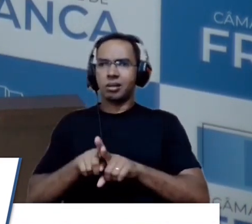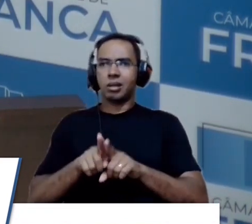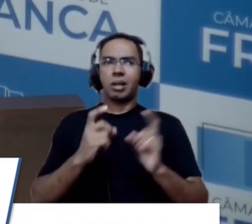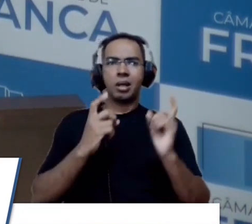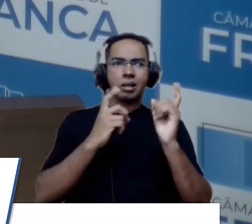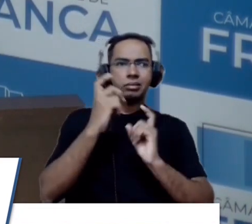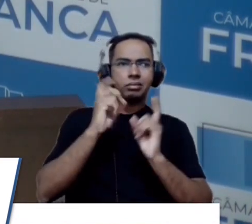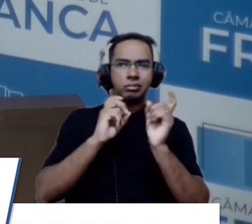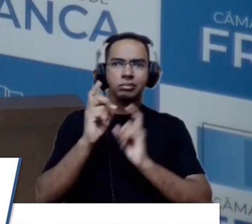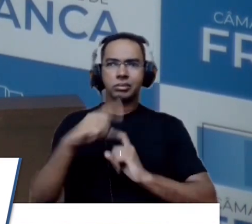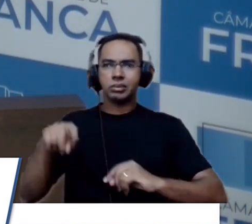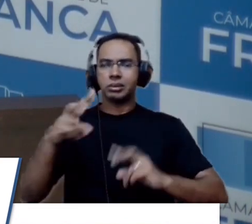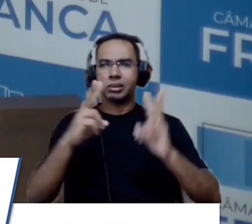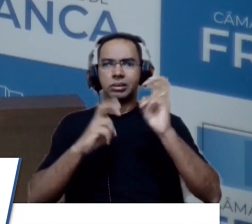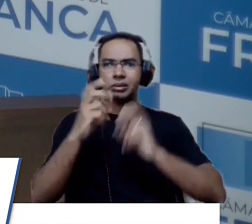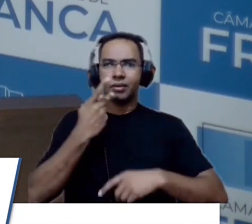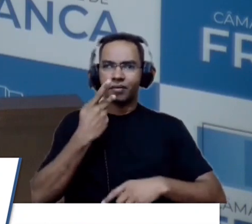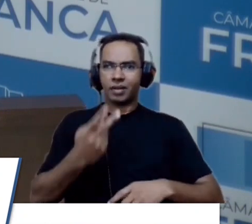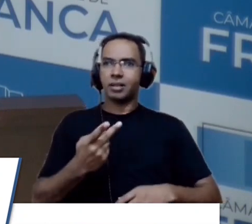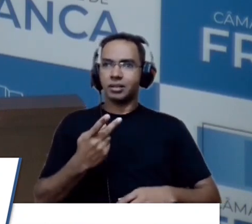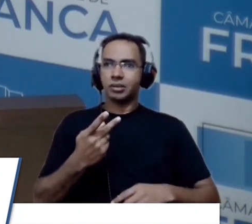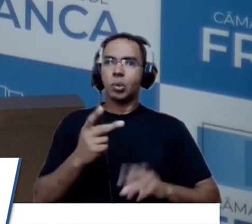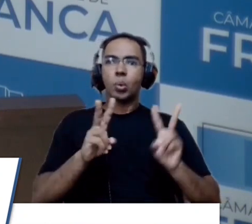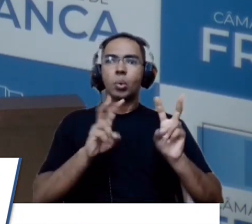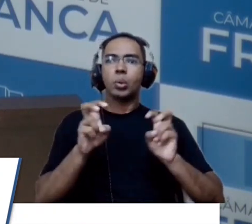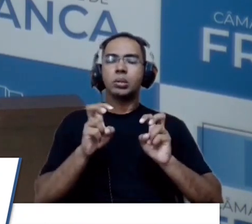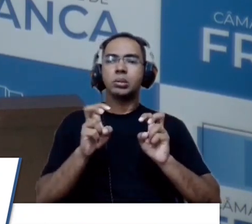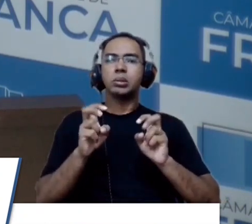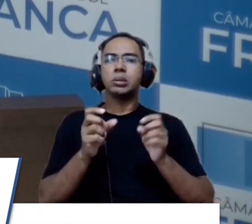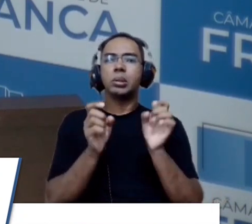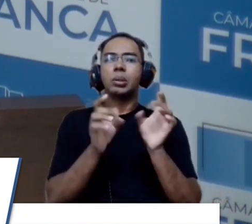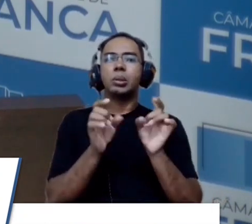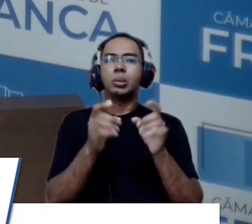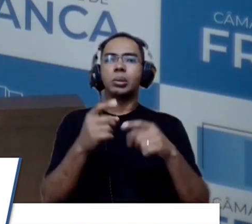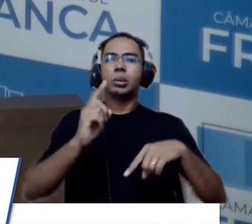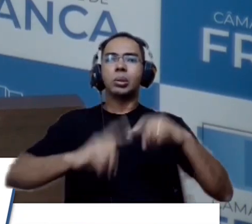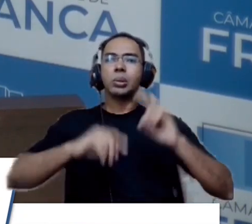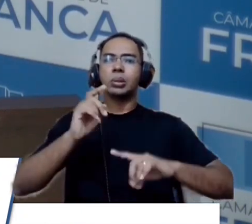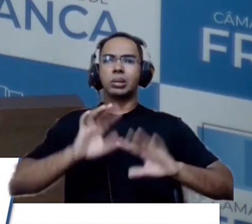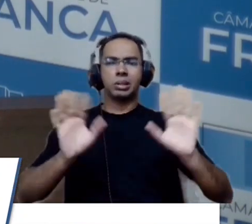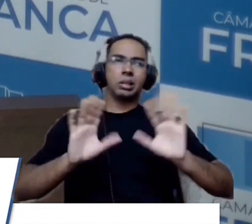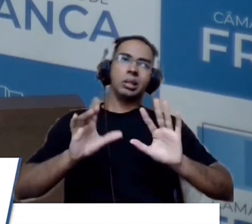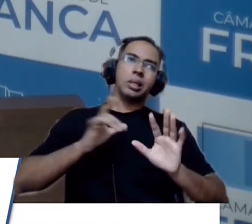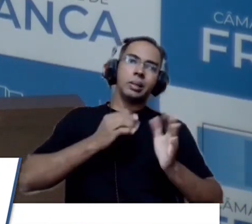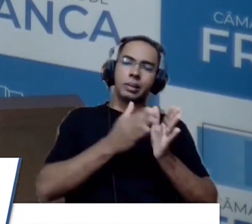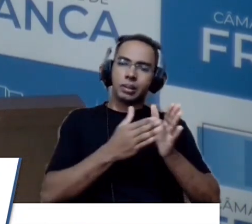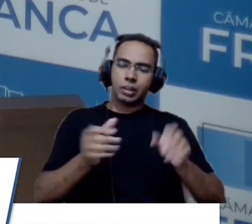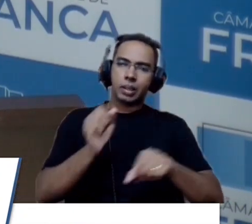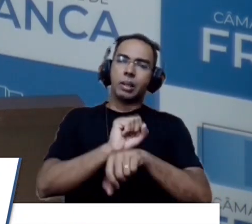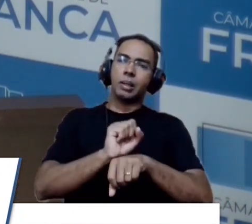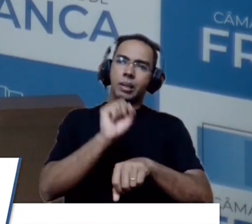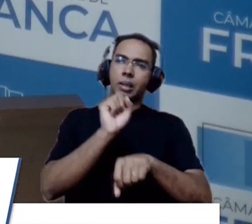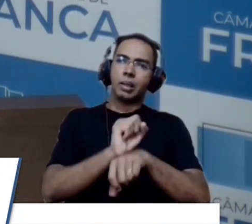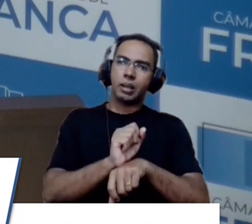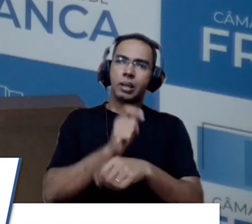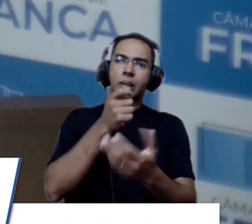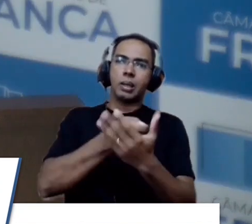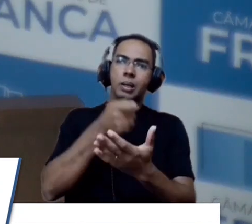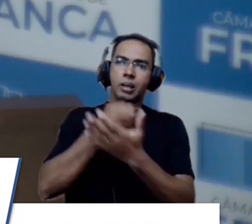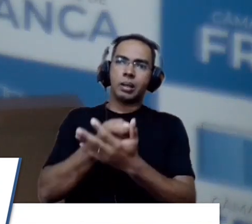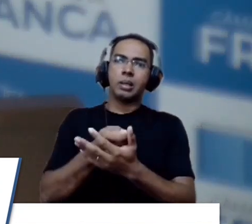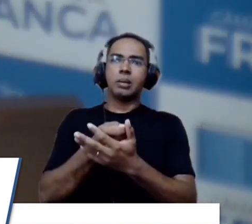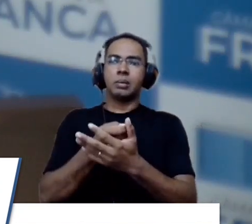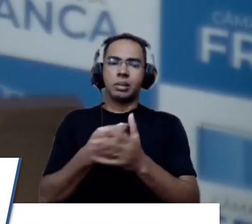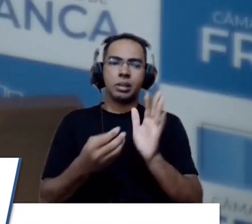aí, tudo é em cima de mercadoria, em cima de produto. Não, temos que parar com esse negócio de tributar a mercadoria. Tem que tributar